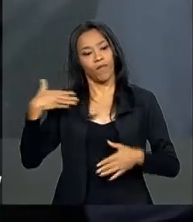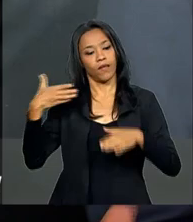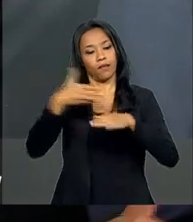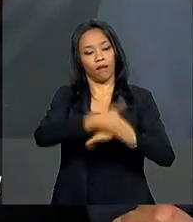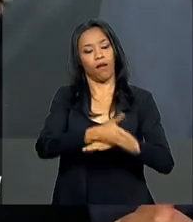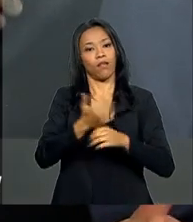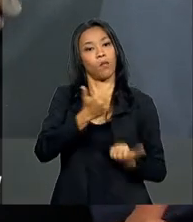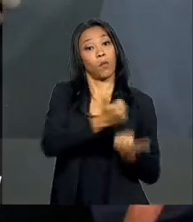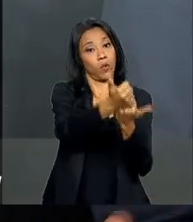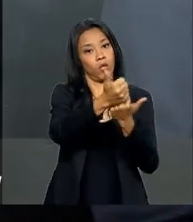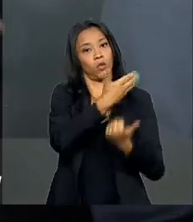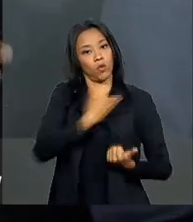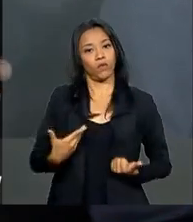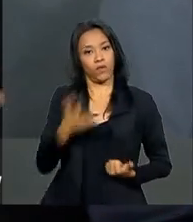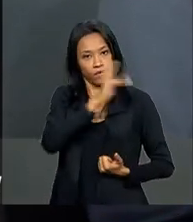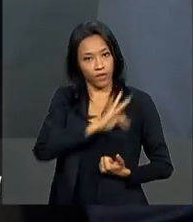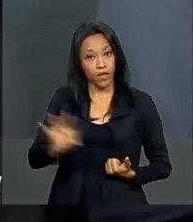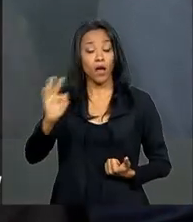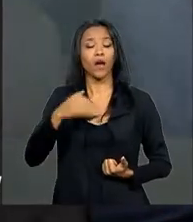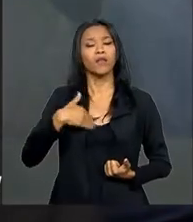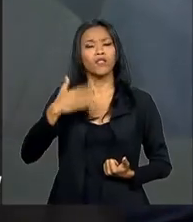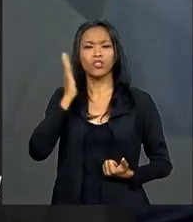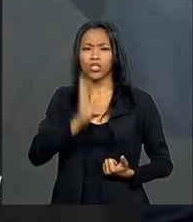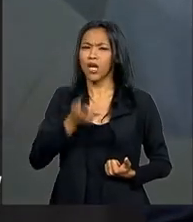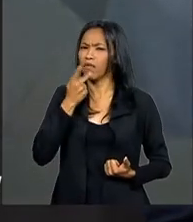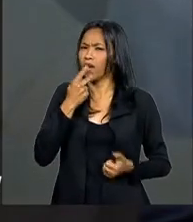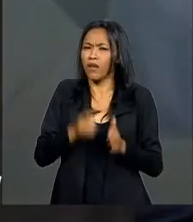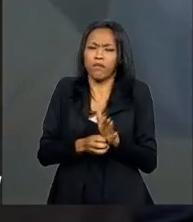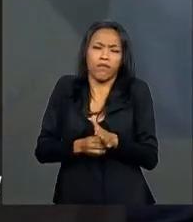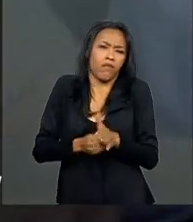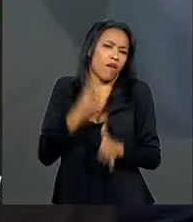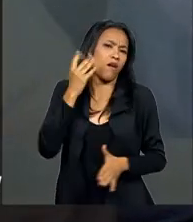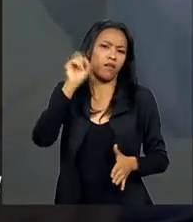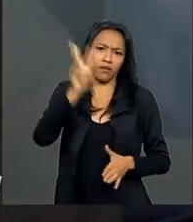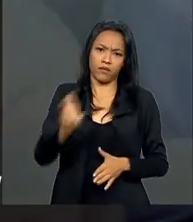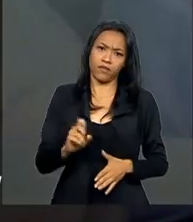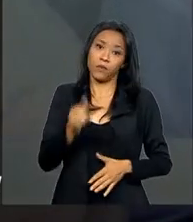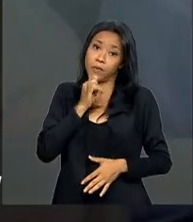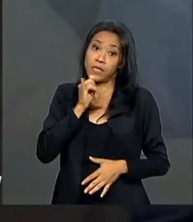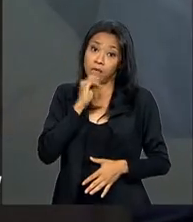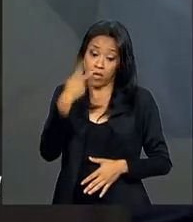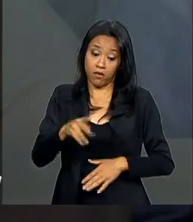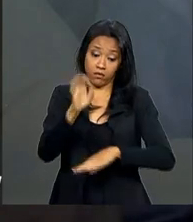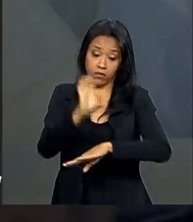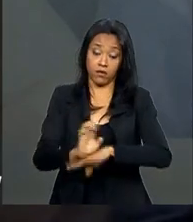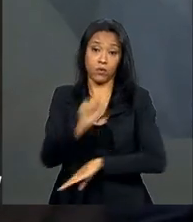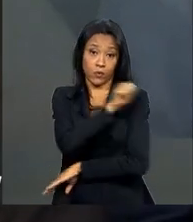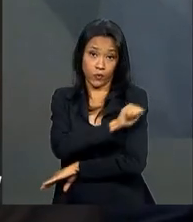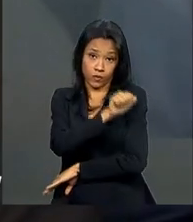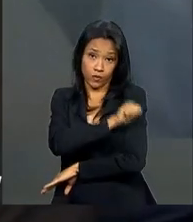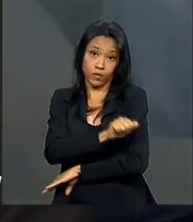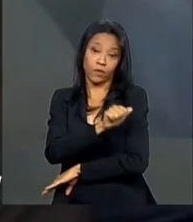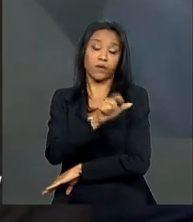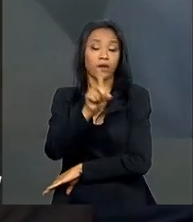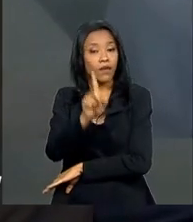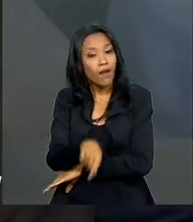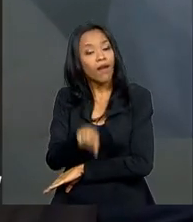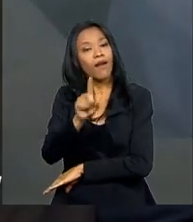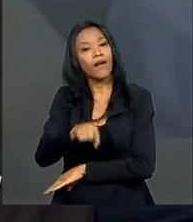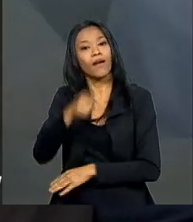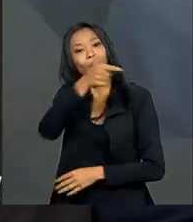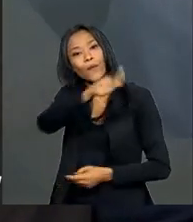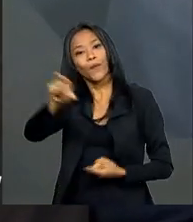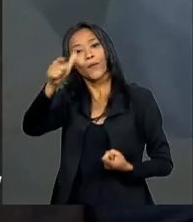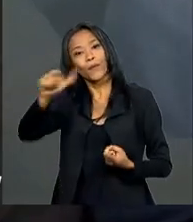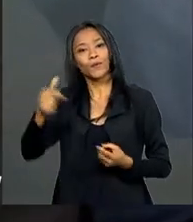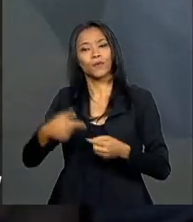E ressaltei até que muitas e muitas vezes o exemplo aqui do Rio de Janeiro tem sido invocado por alguns outros